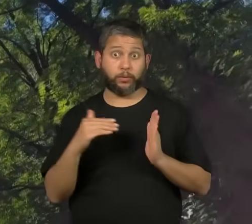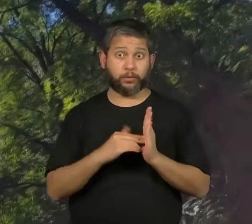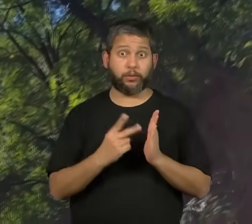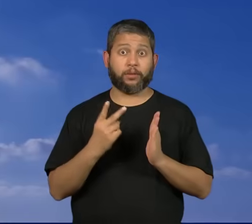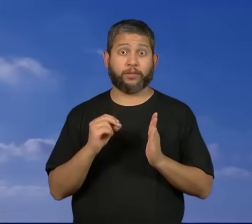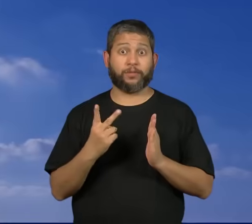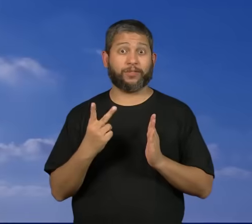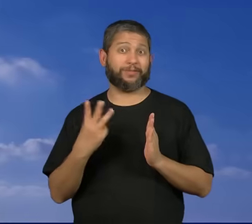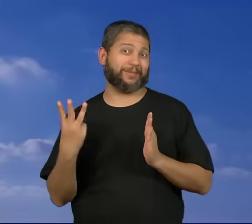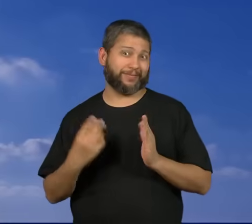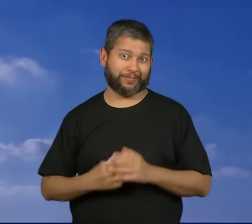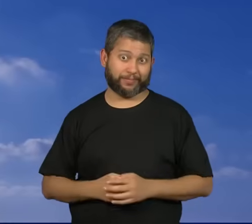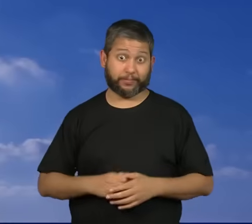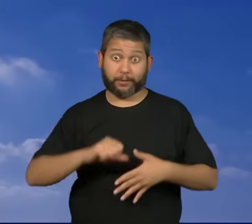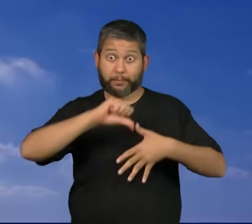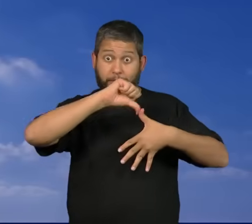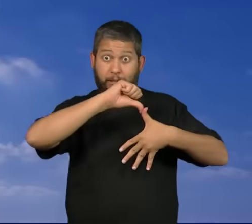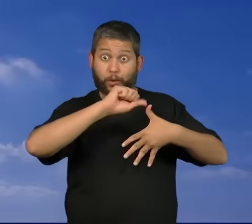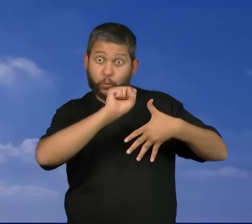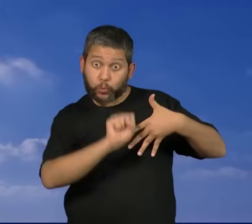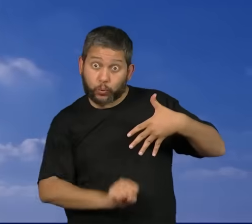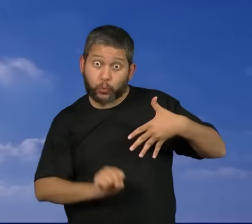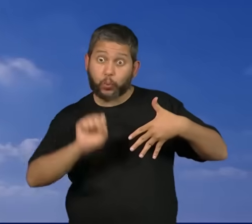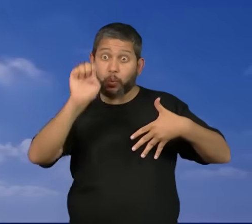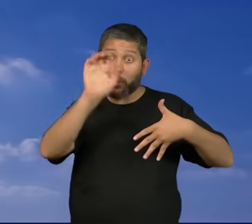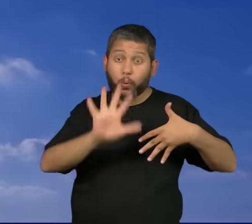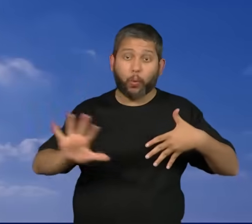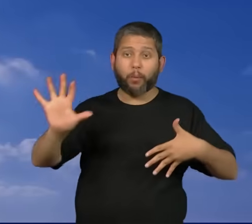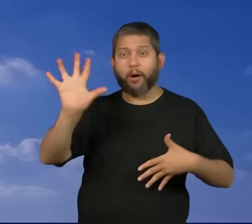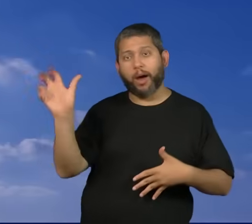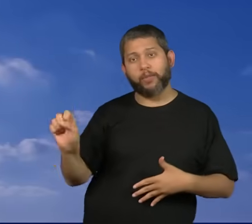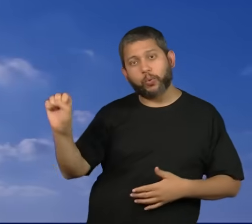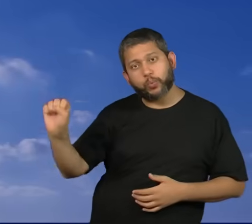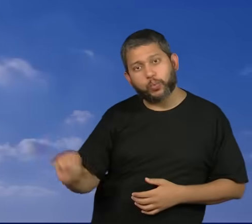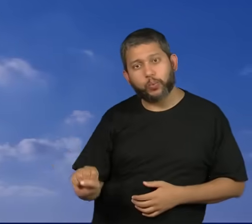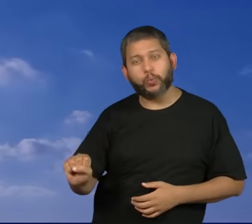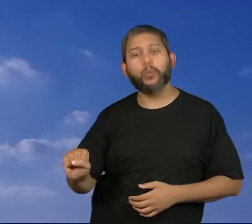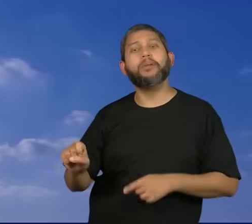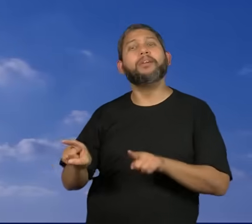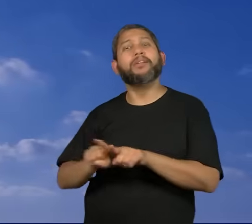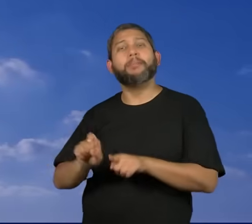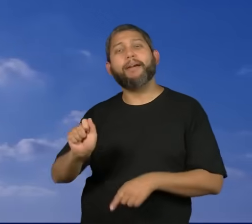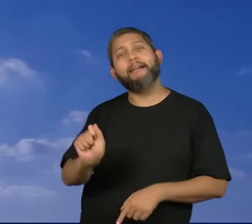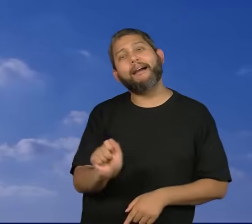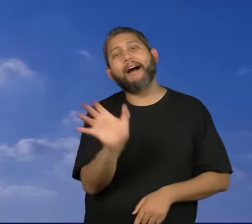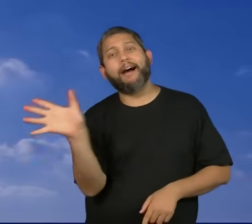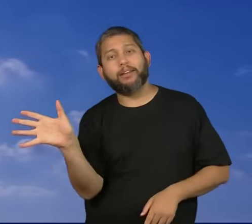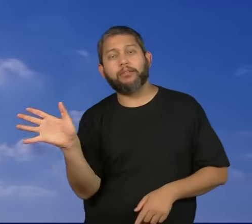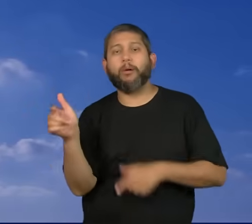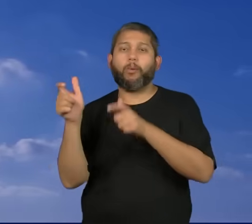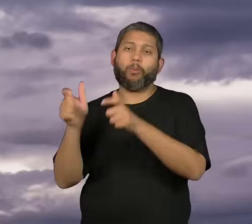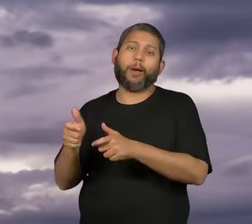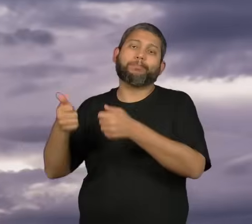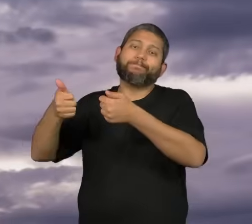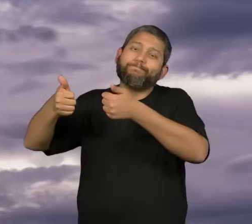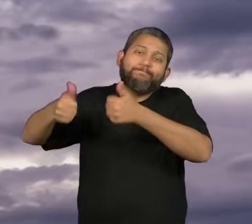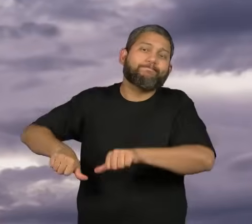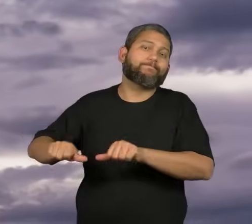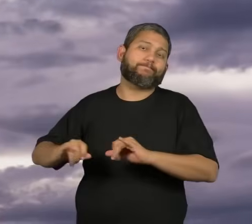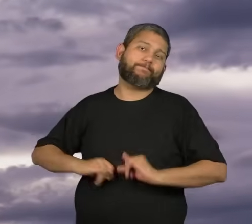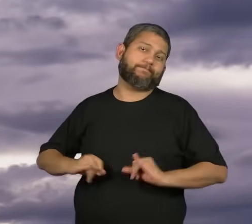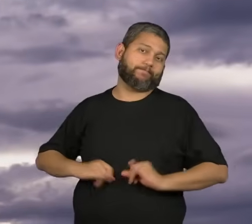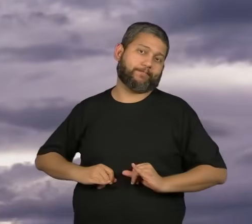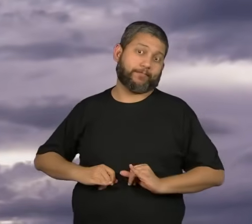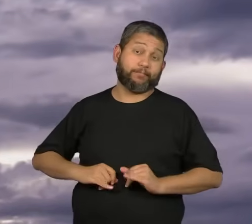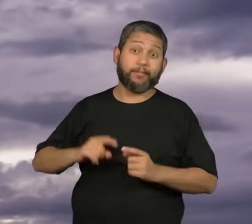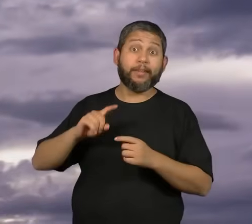2023. América do Sul, Europa Ocidental, África do Sul e Sudeste da Ásia foram as mais afetadas. As